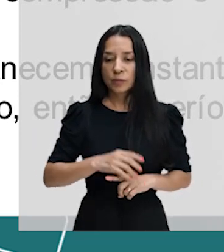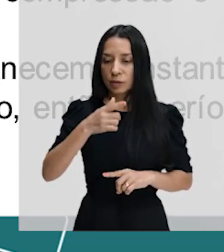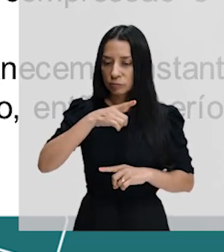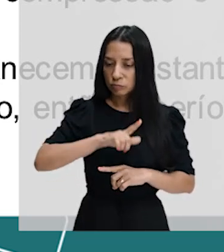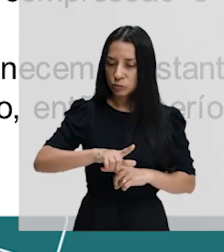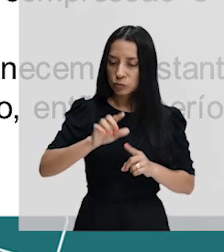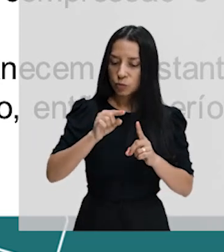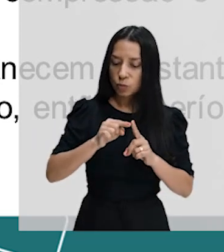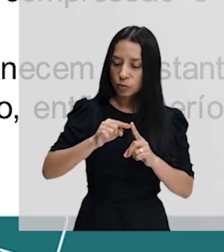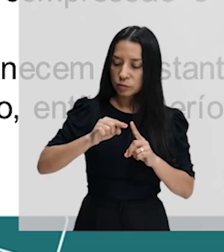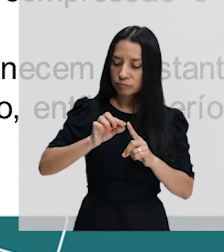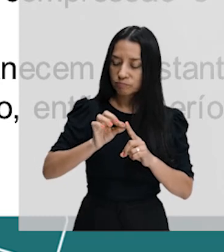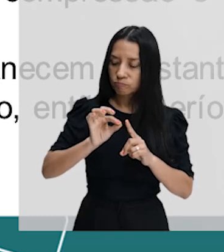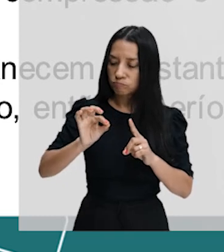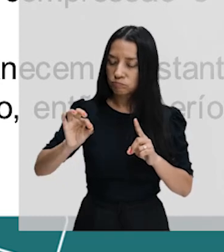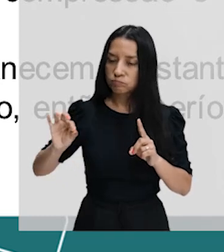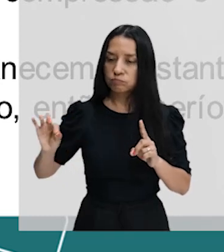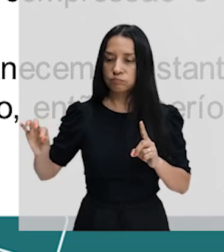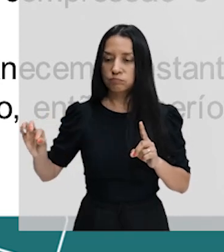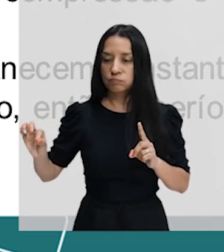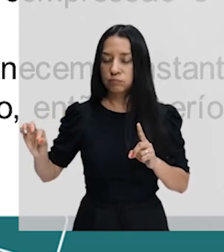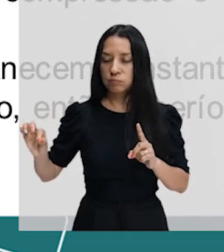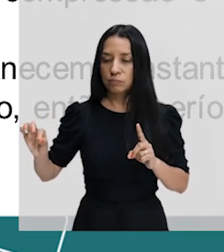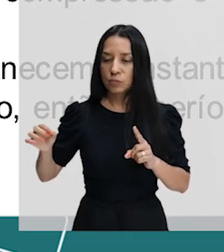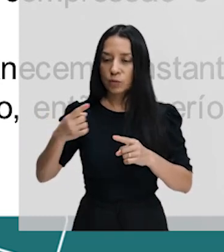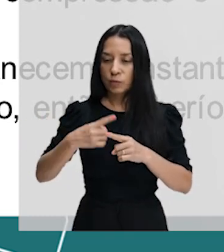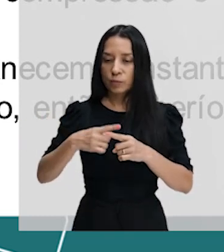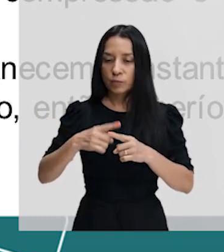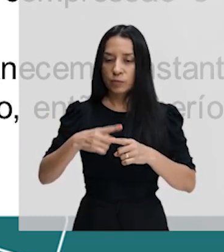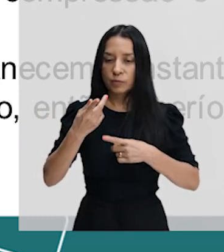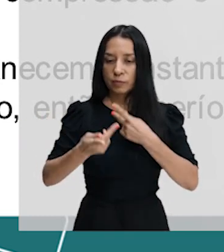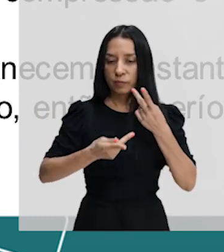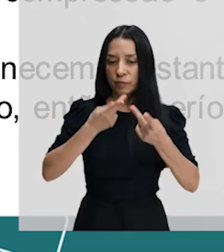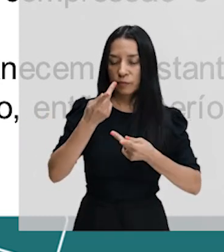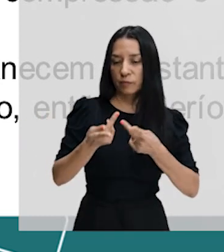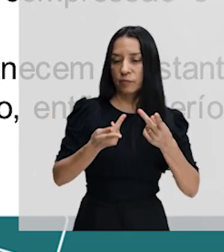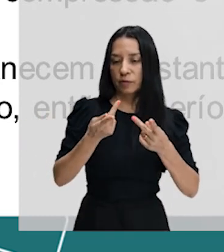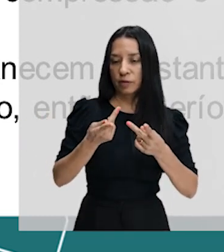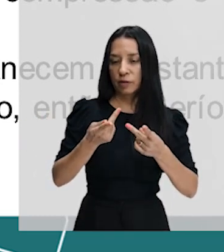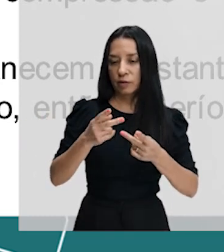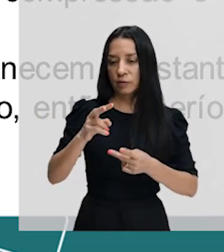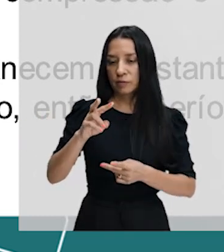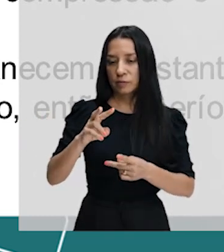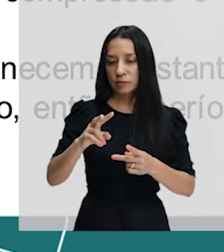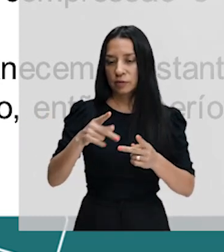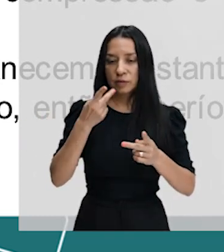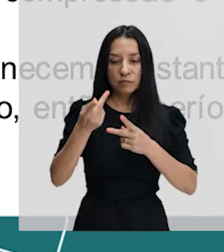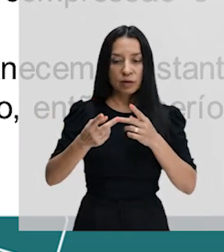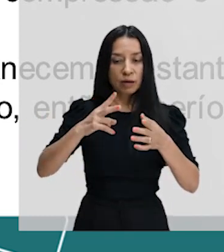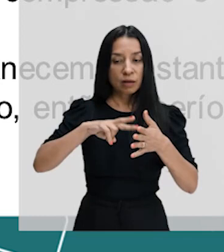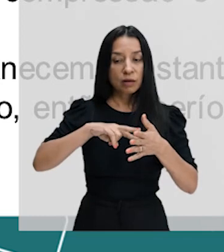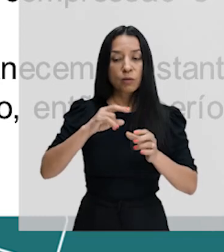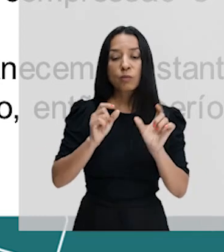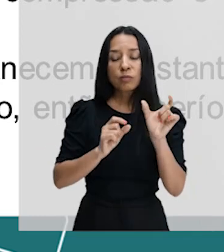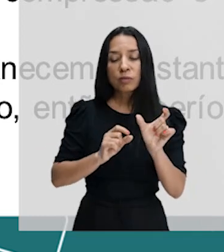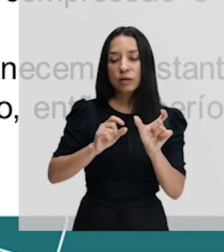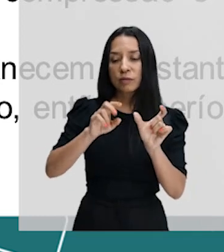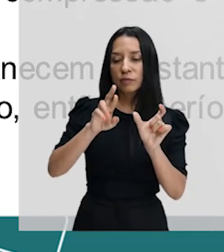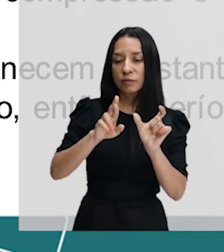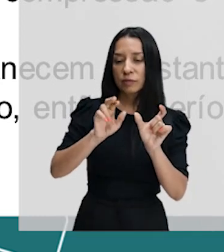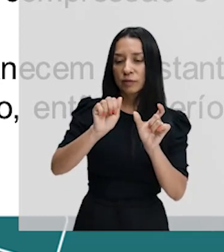que é longe tu de Now porque ele fala em rarefação e